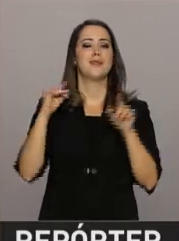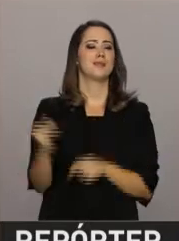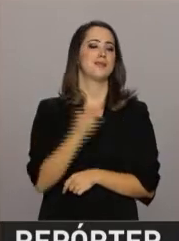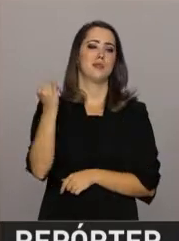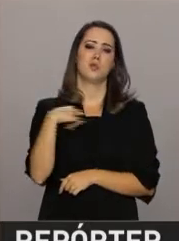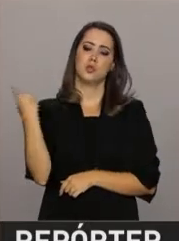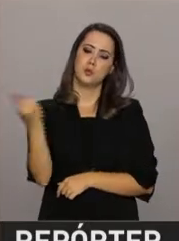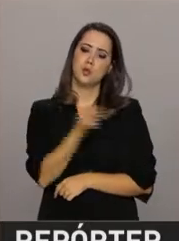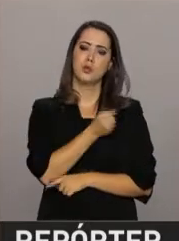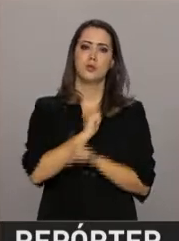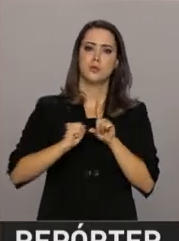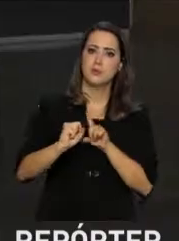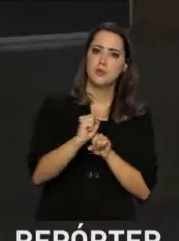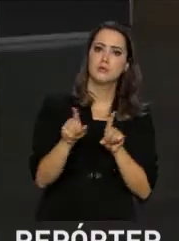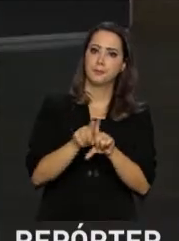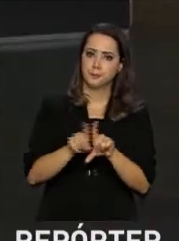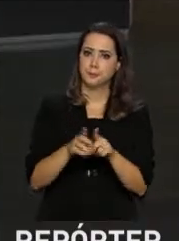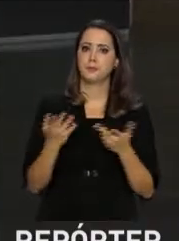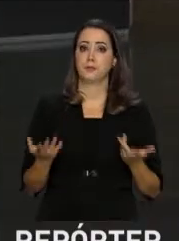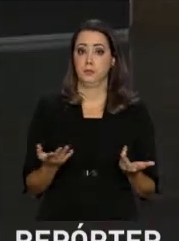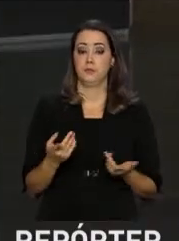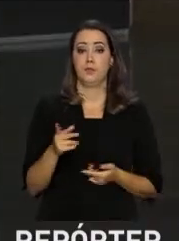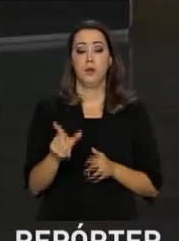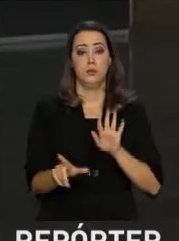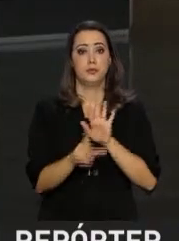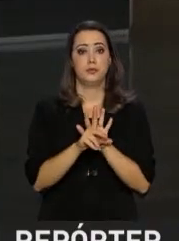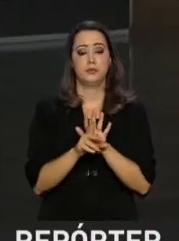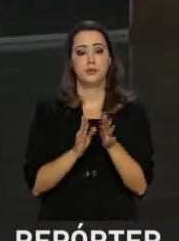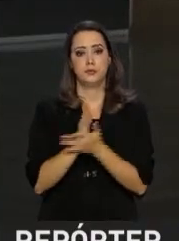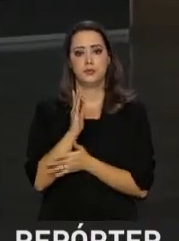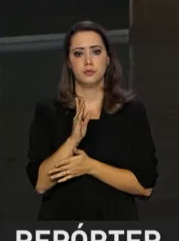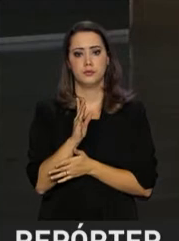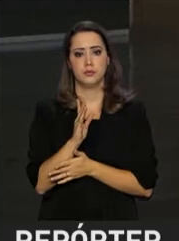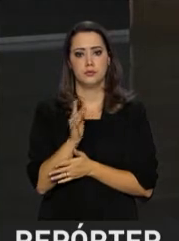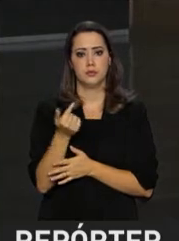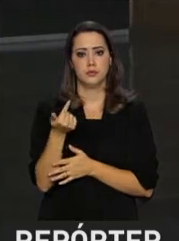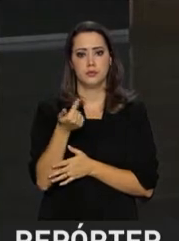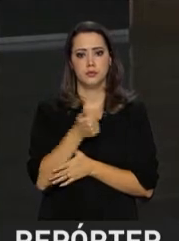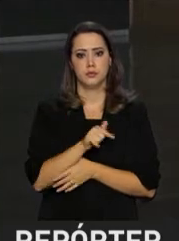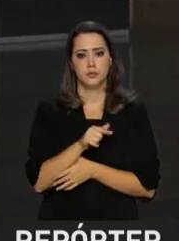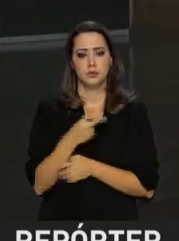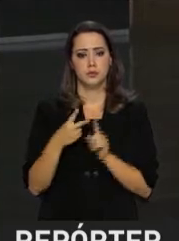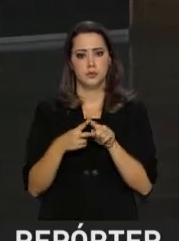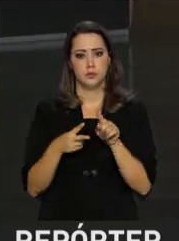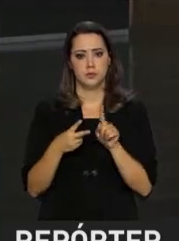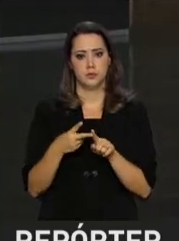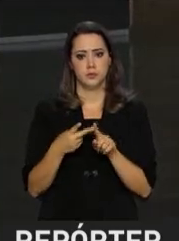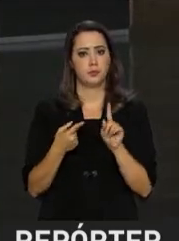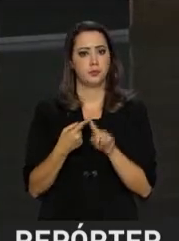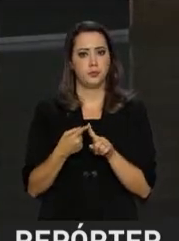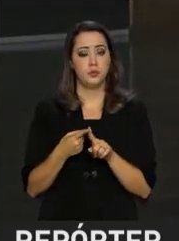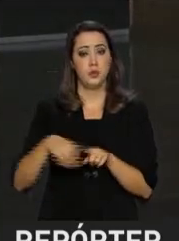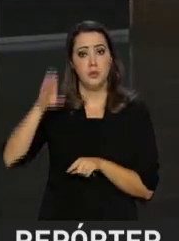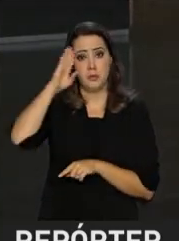para todos nós e para toda a sociedade a lei sancionada pelo presidente michel temer ainda altera outros dois pontos os militares e os